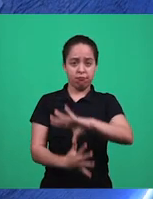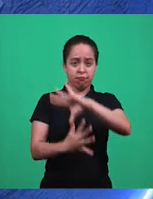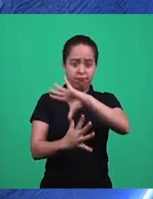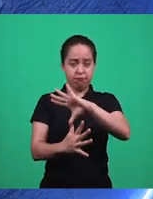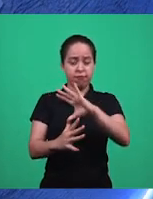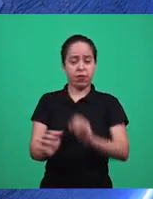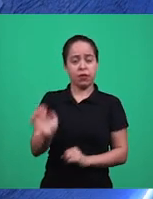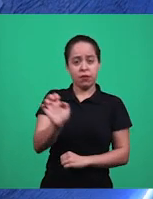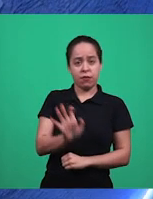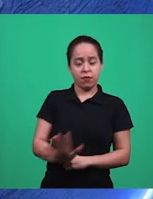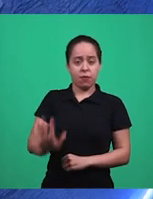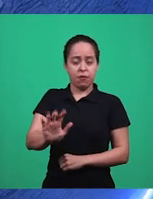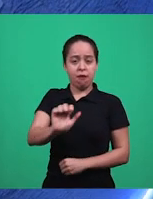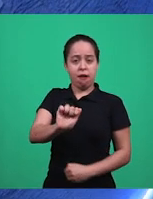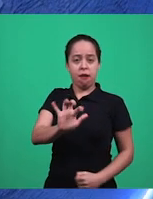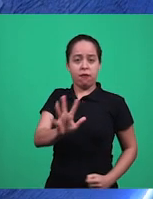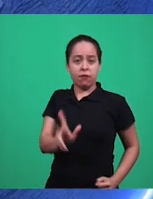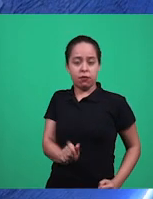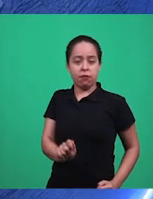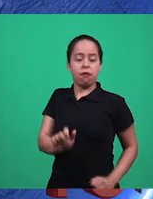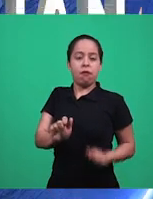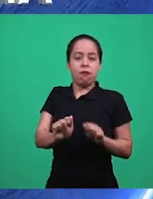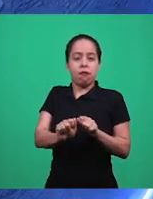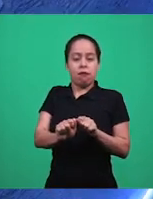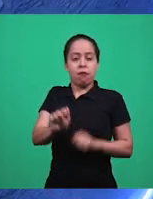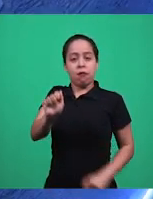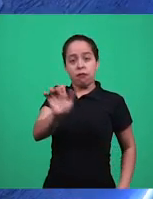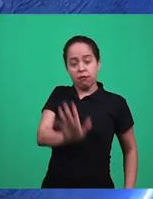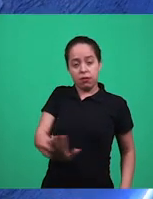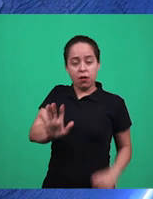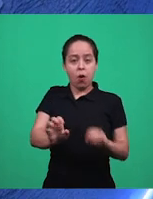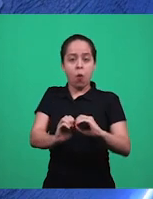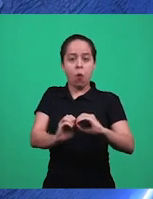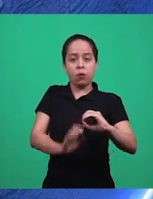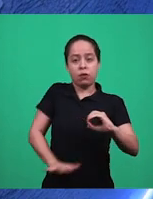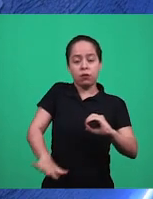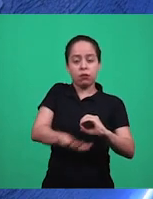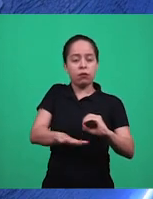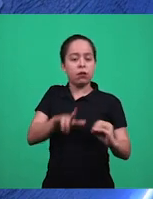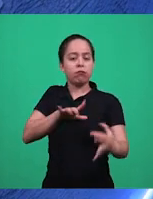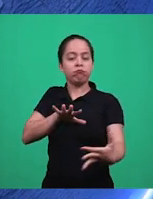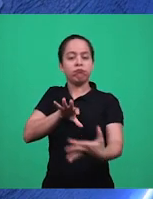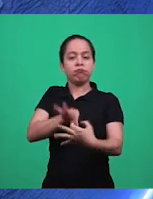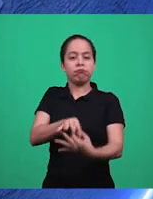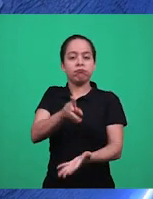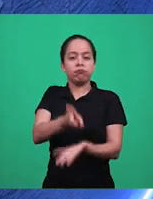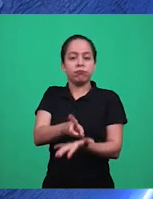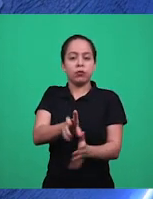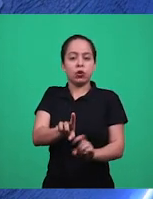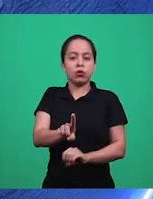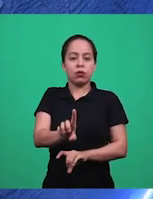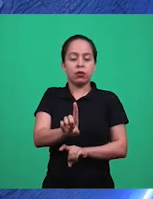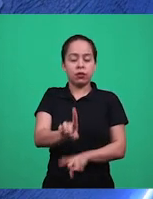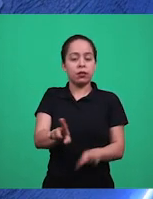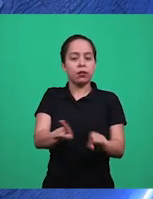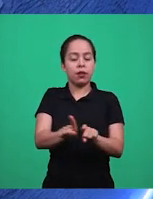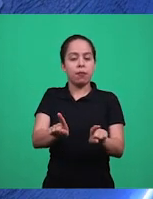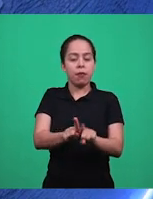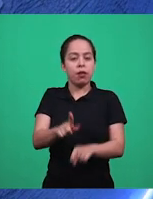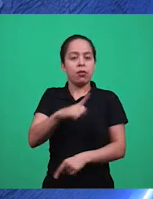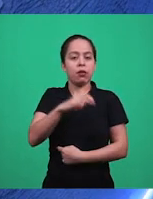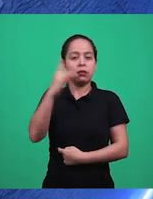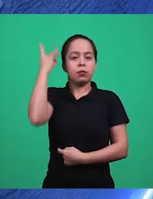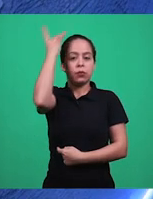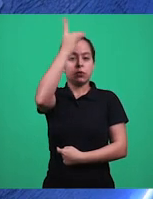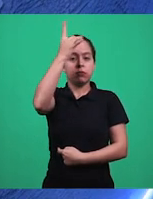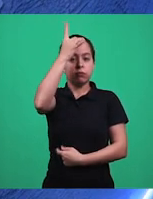3 Américas, Europa, África, Ásia e Oceania, conectadas pela mesma doutrina,